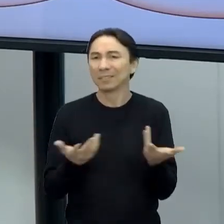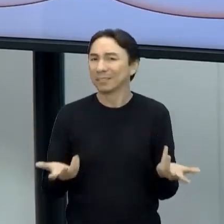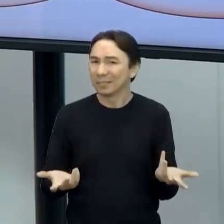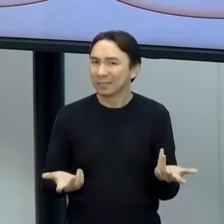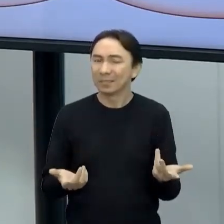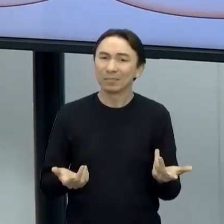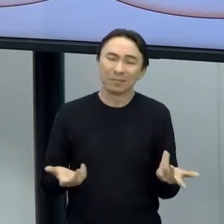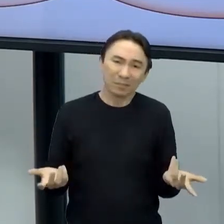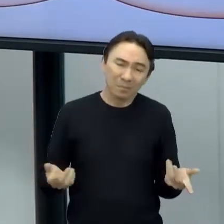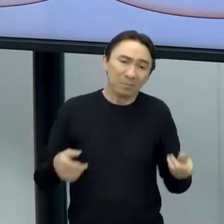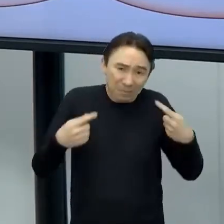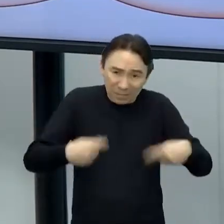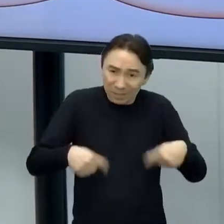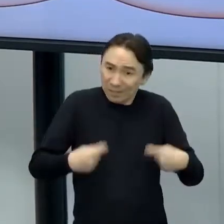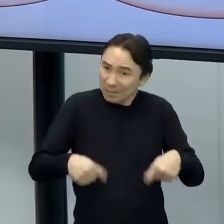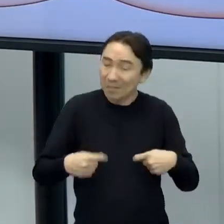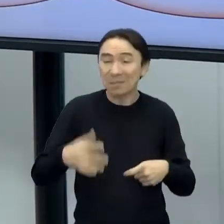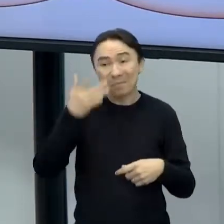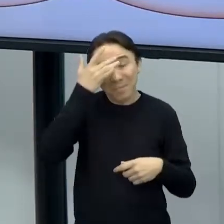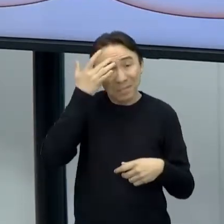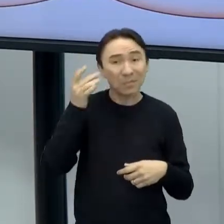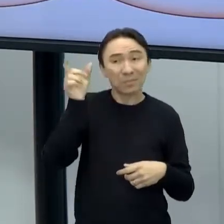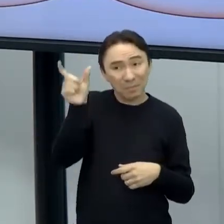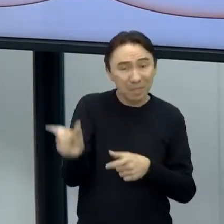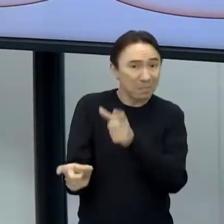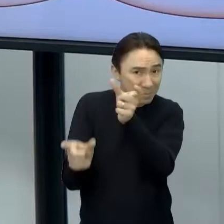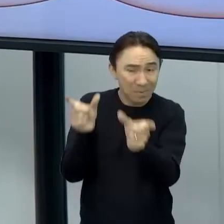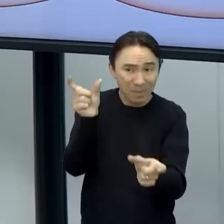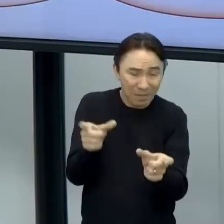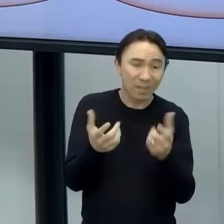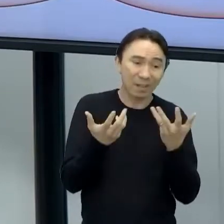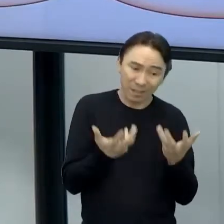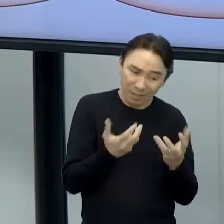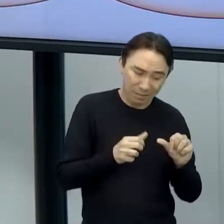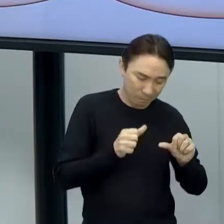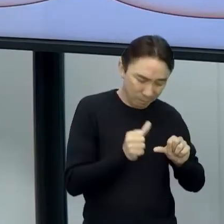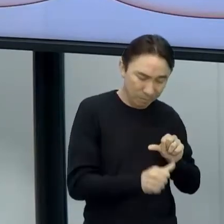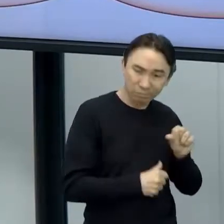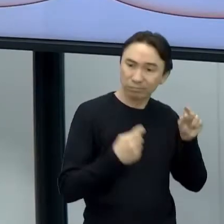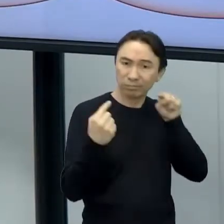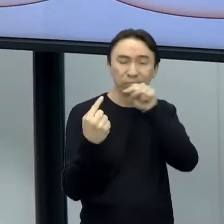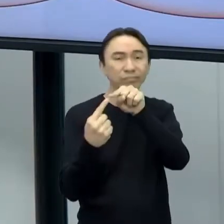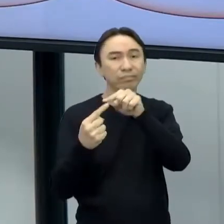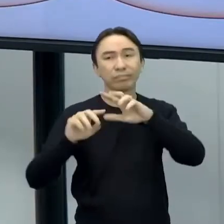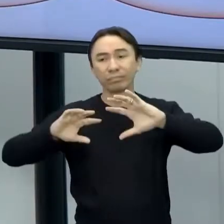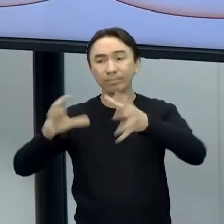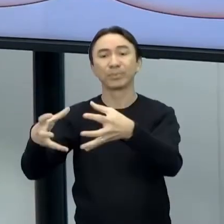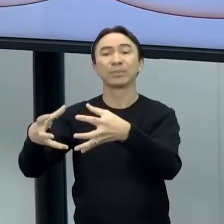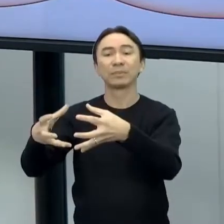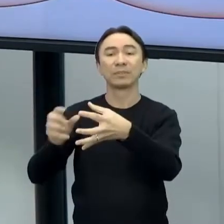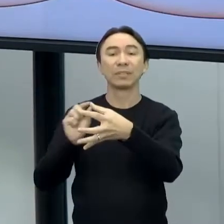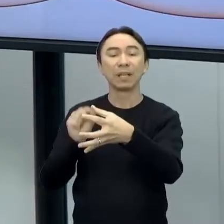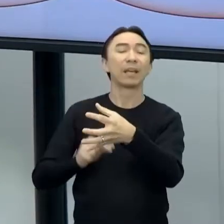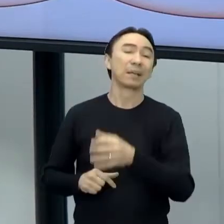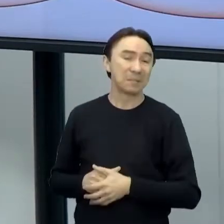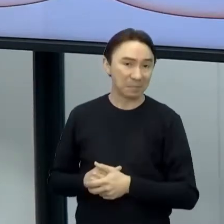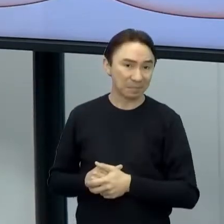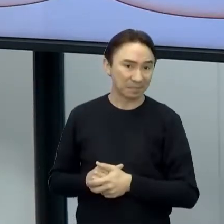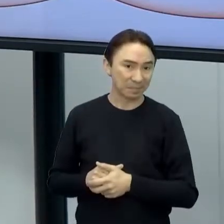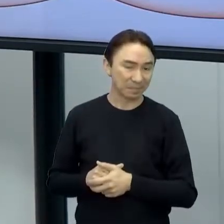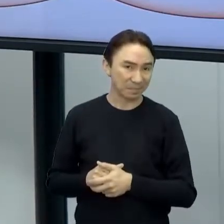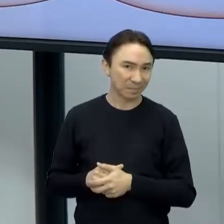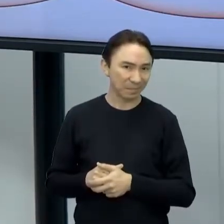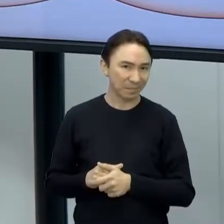meu público-alvo, de quem eu quero atingir, de quem eu quero, onde eu quero